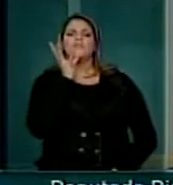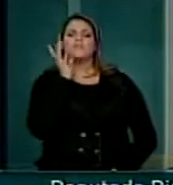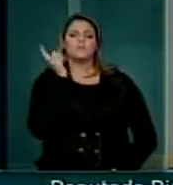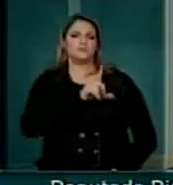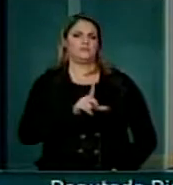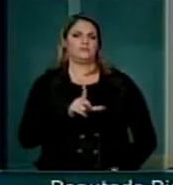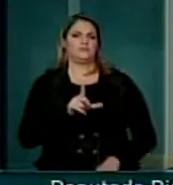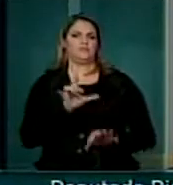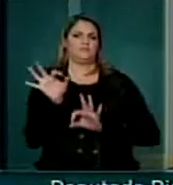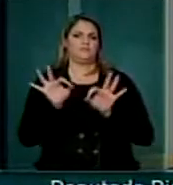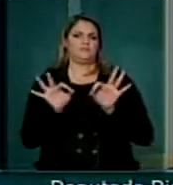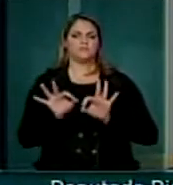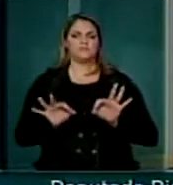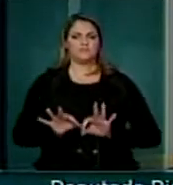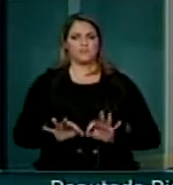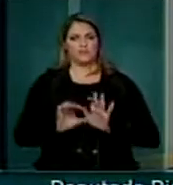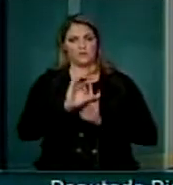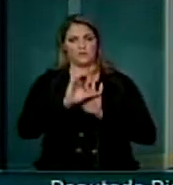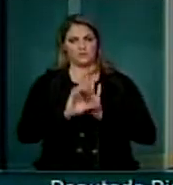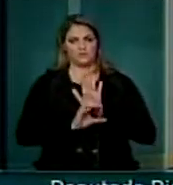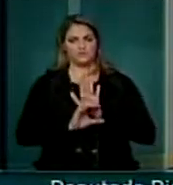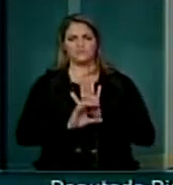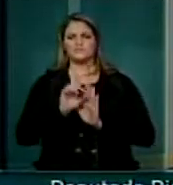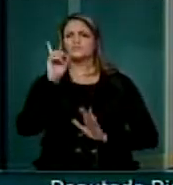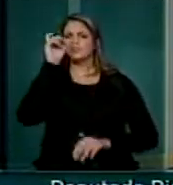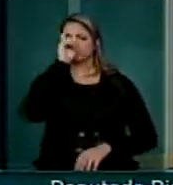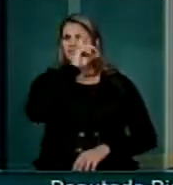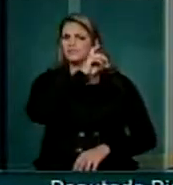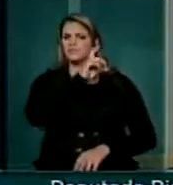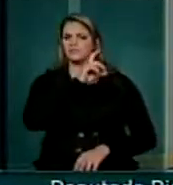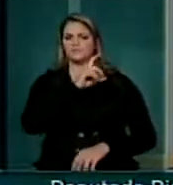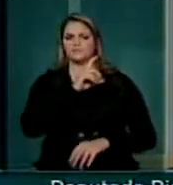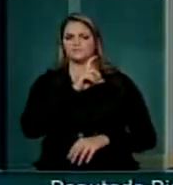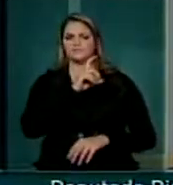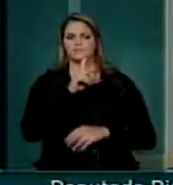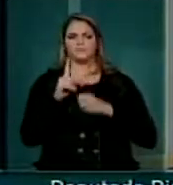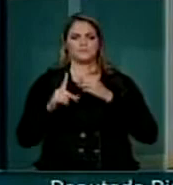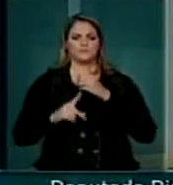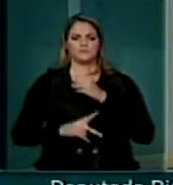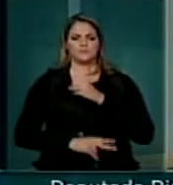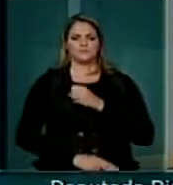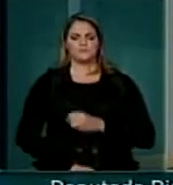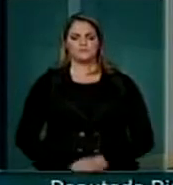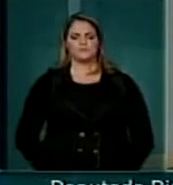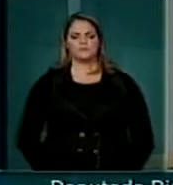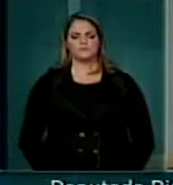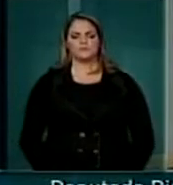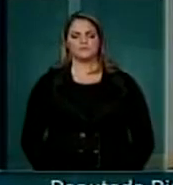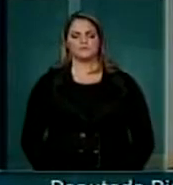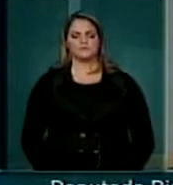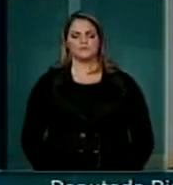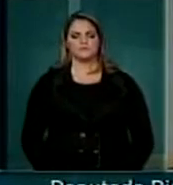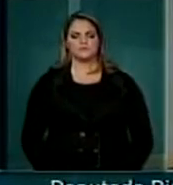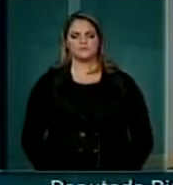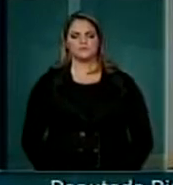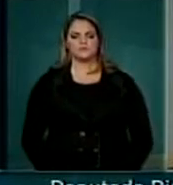elaborado, demorou muito para ser confeccionado. Para concluir, nobre